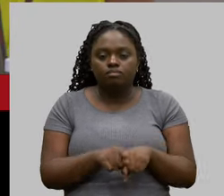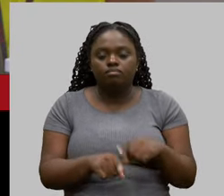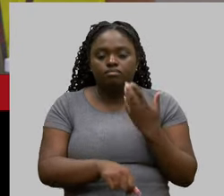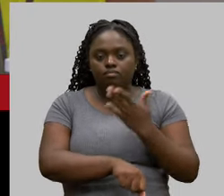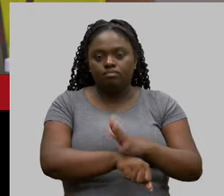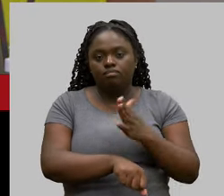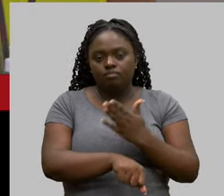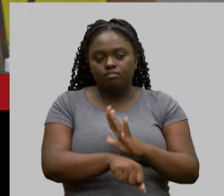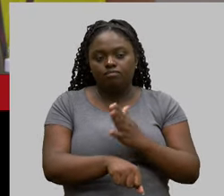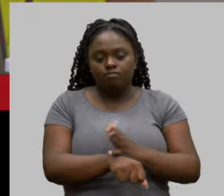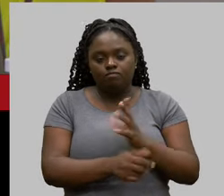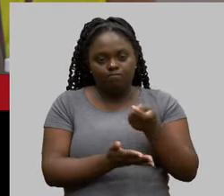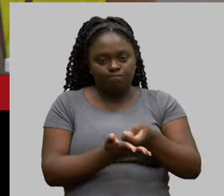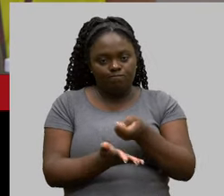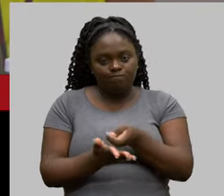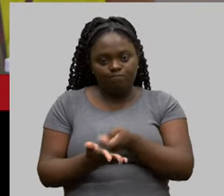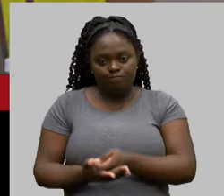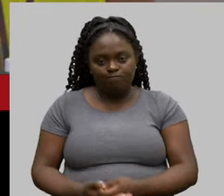de